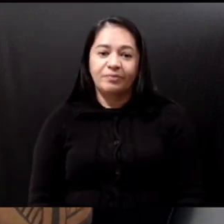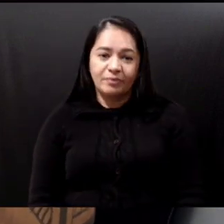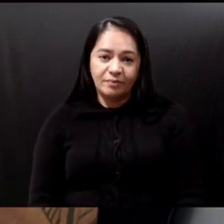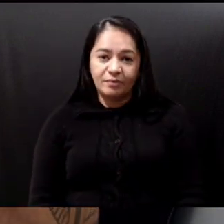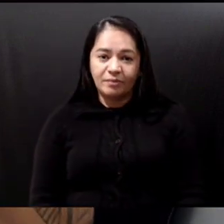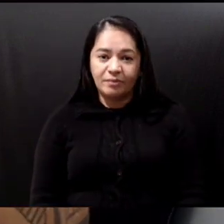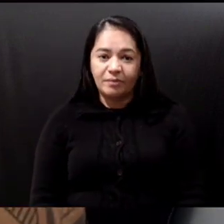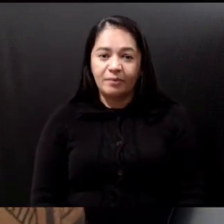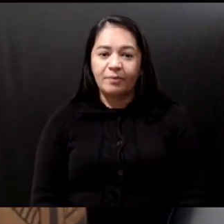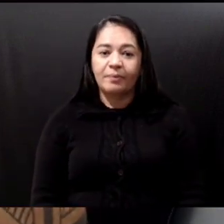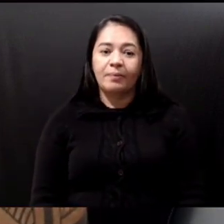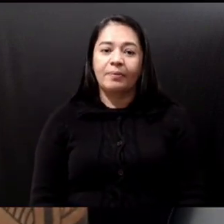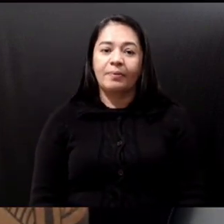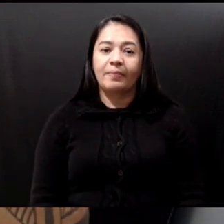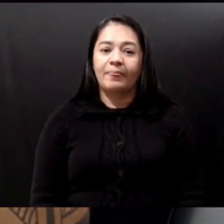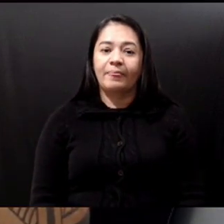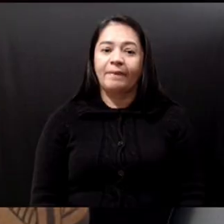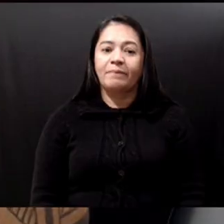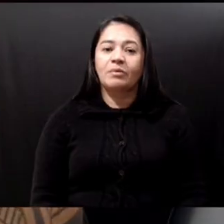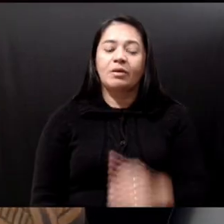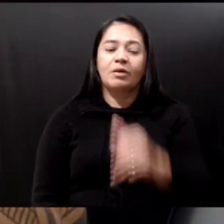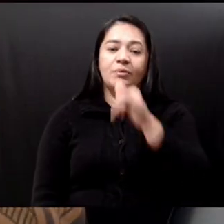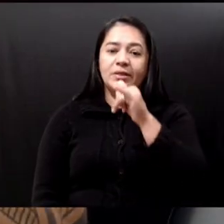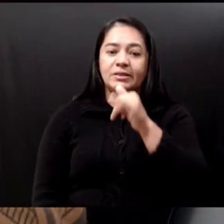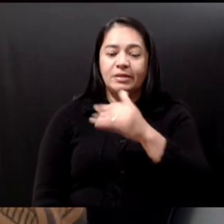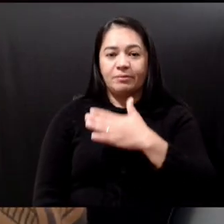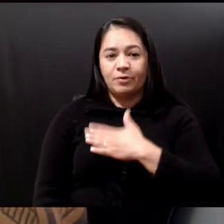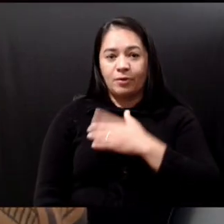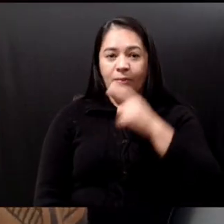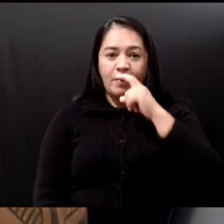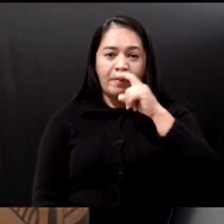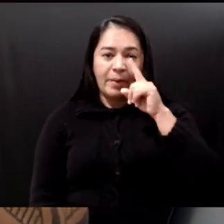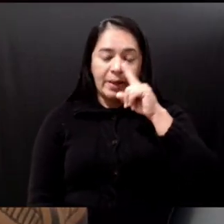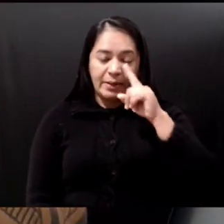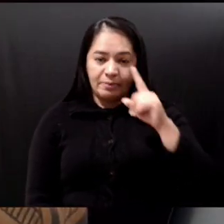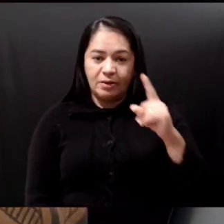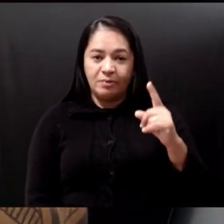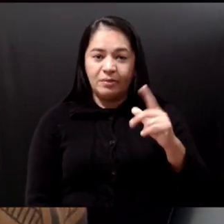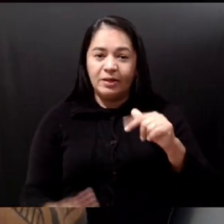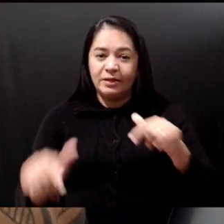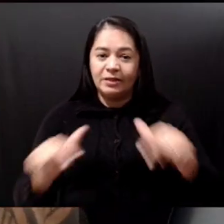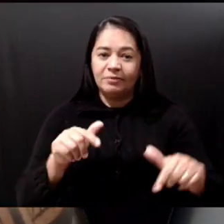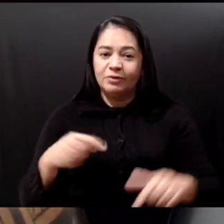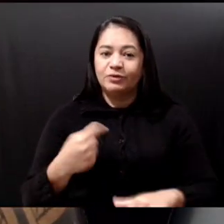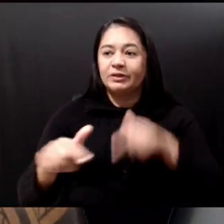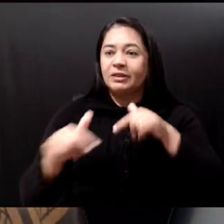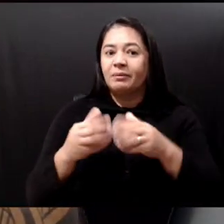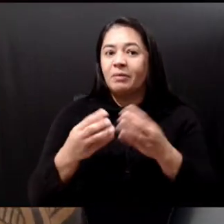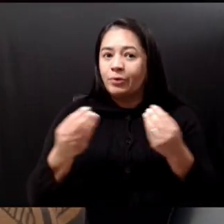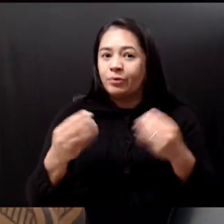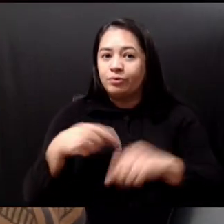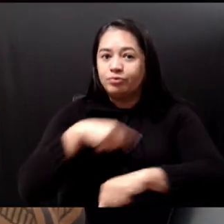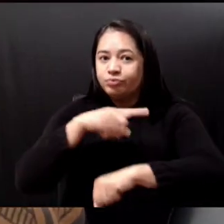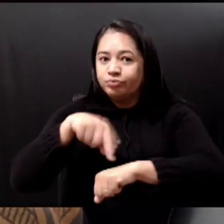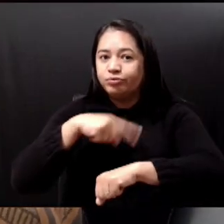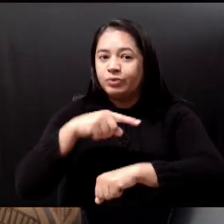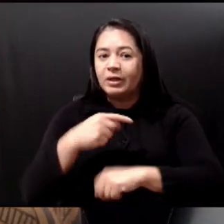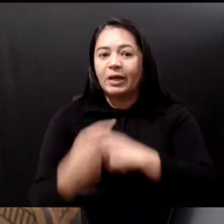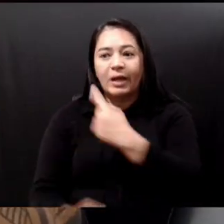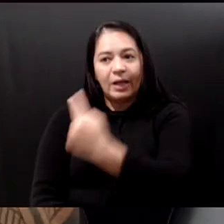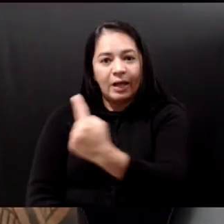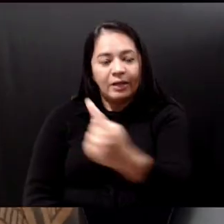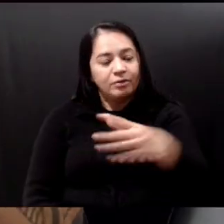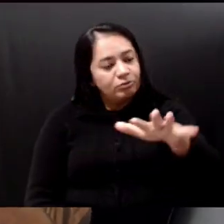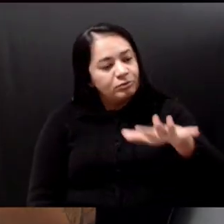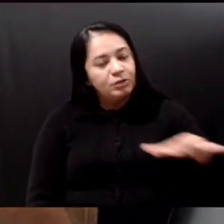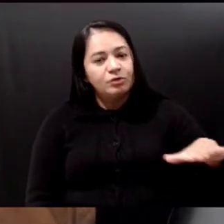bom, olhando, por exemplo, o que meu pai e minha mãe trabalham, aí eu considero que a gente trabalha igual, muitas horas por dia, sim. cada um na sua área, cada um fazendo o